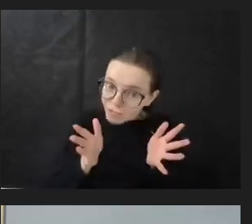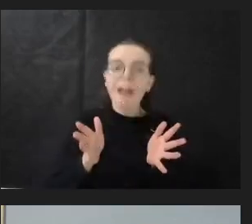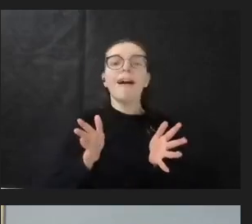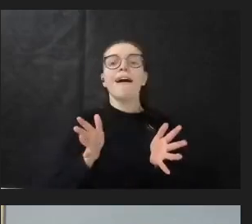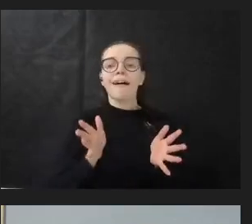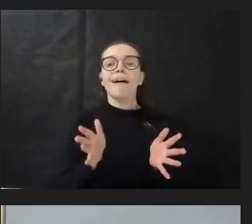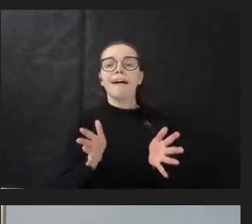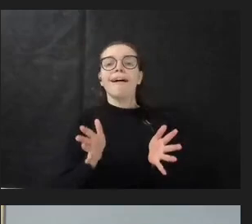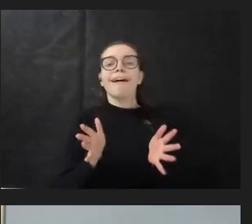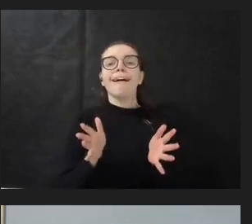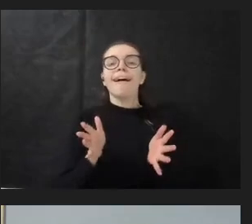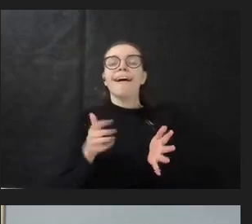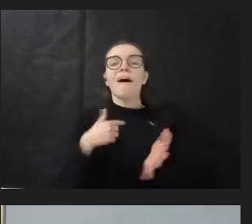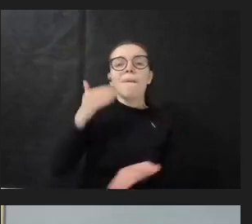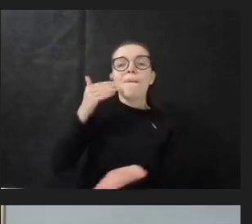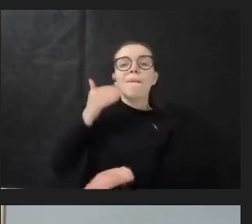e